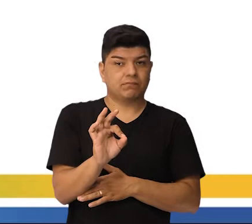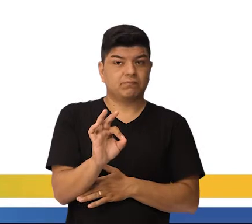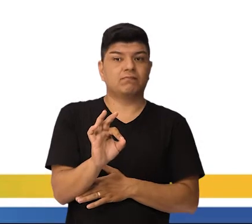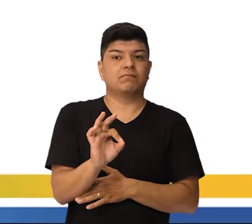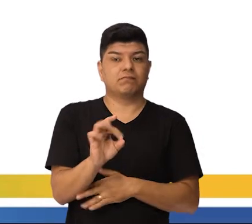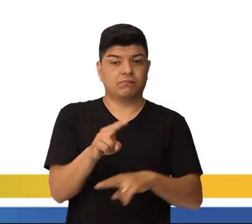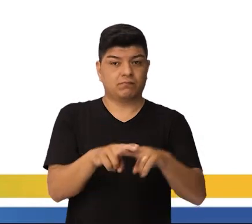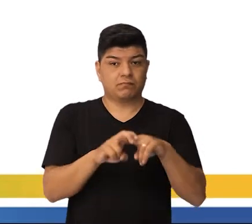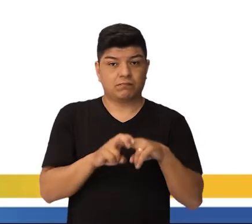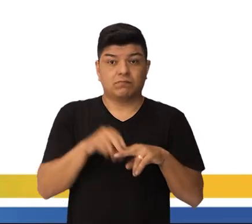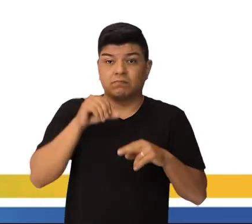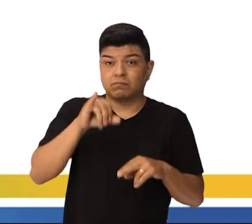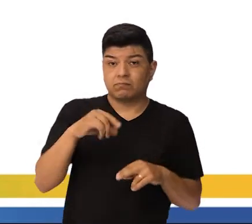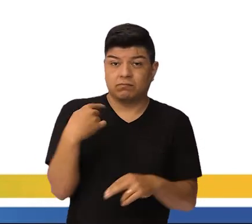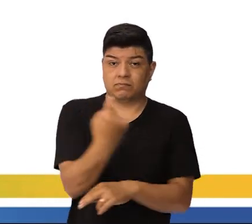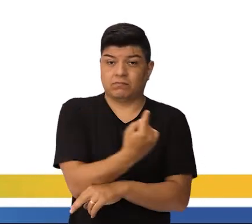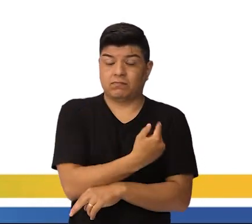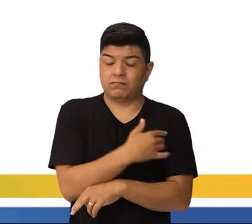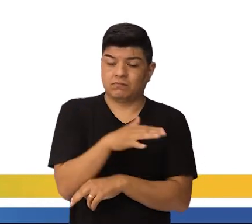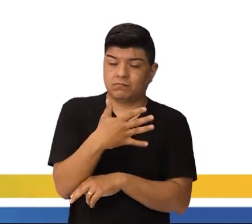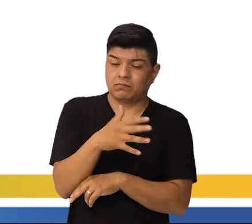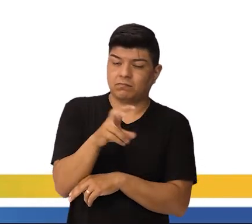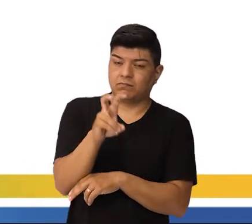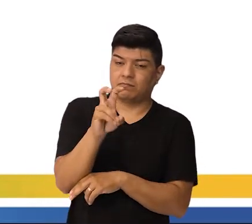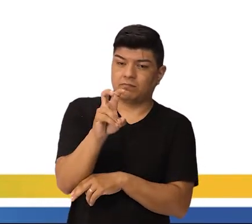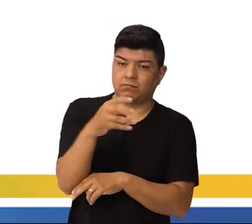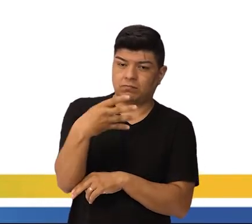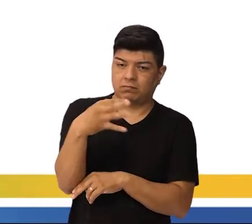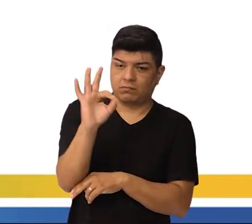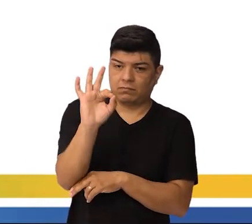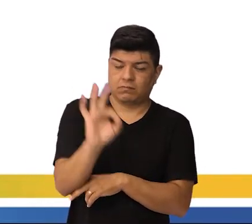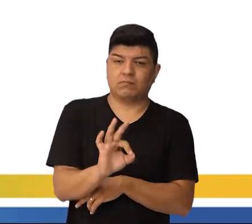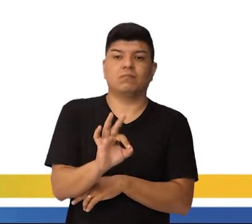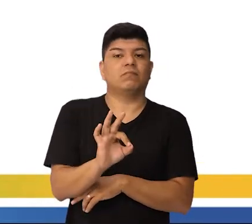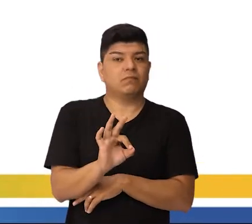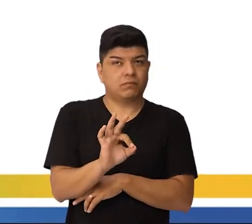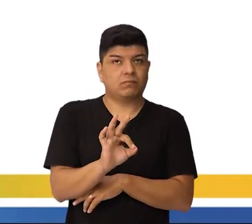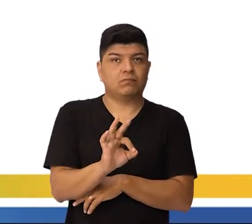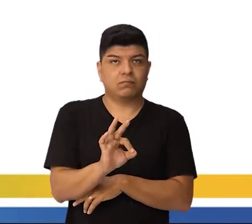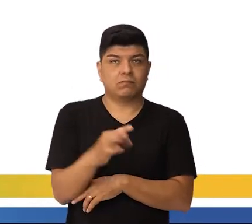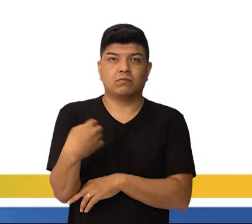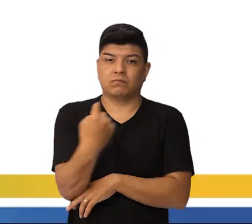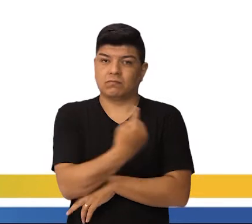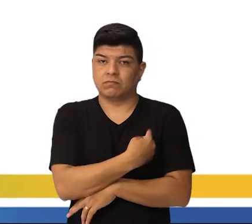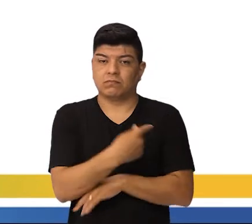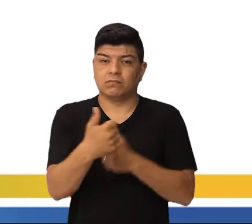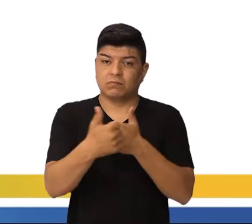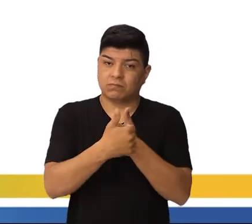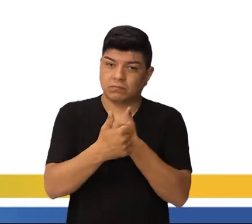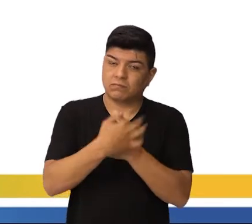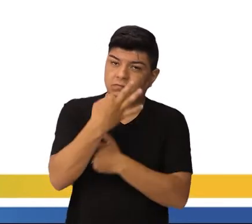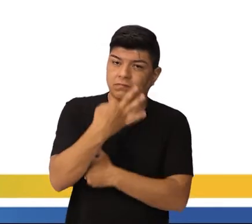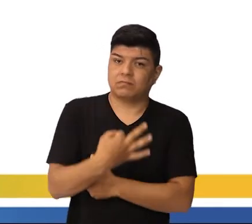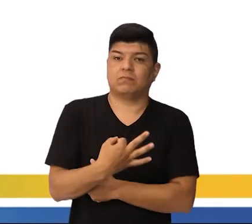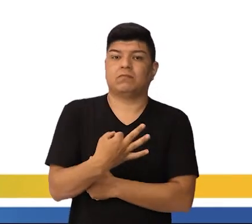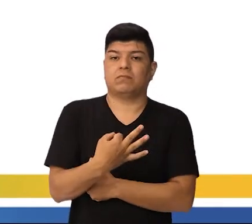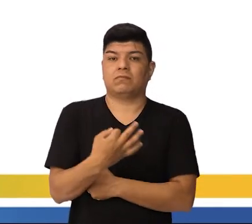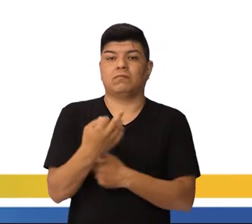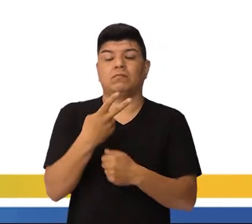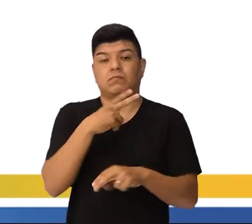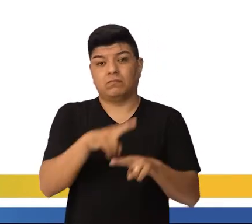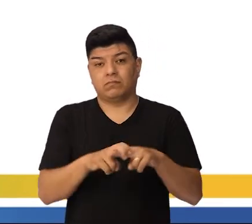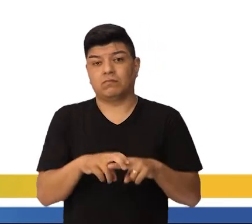Então, se nós estamos aí na faixa de 54%, a gente está próximo do ideal. É bom lembrar que nós